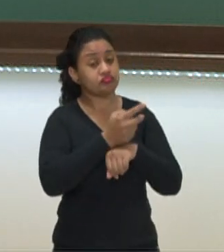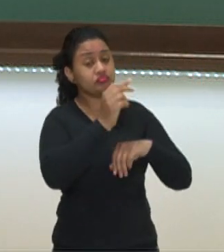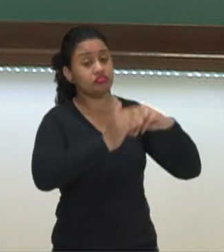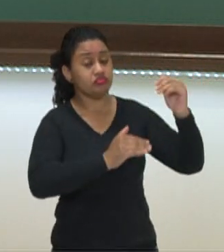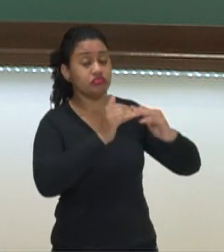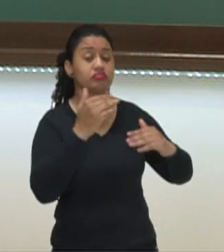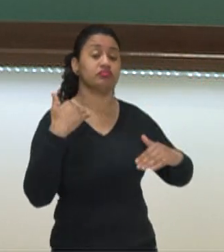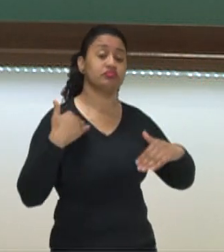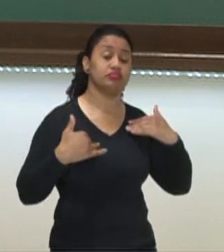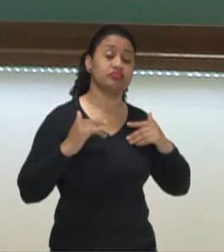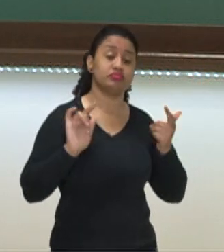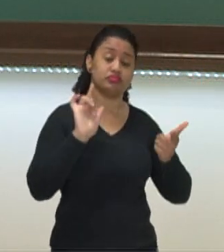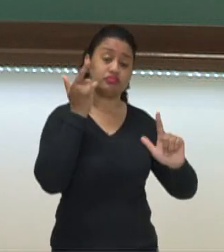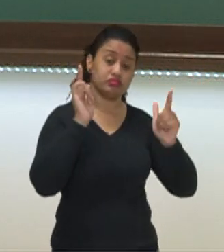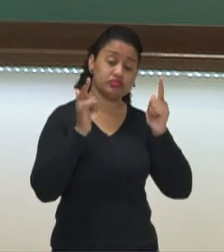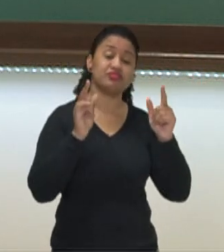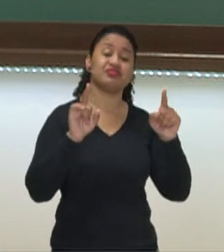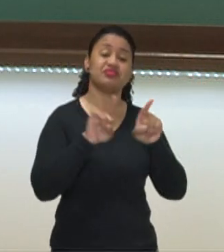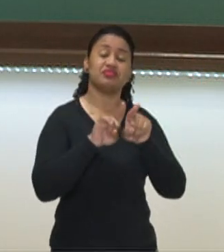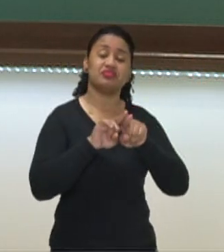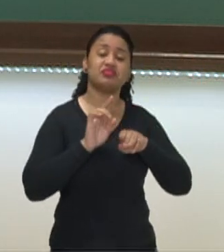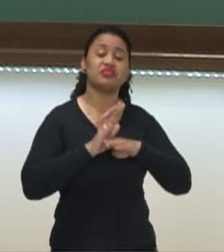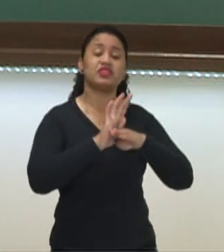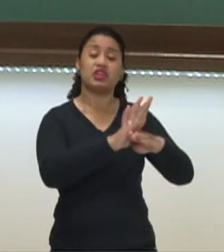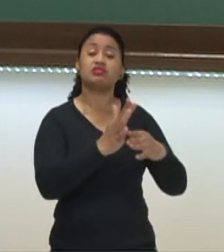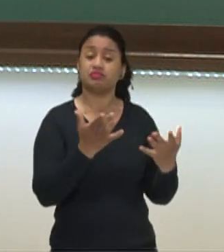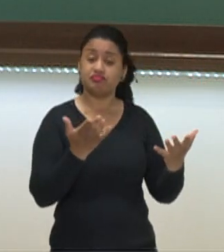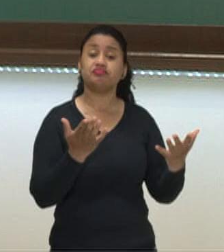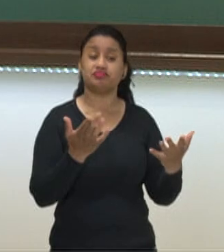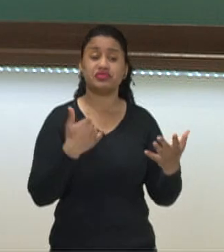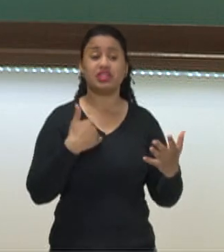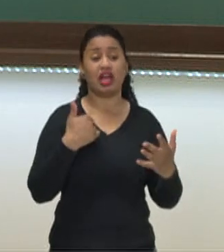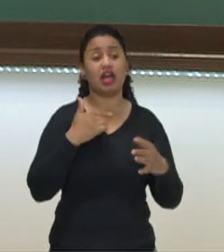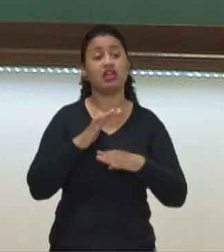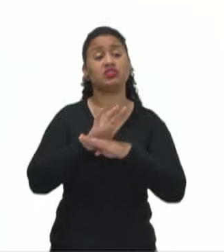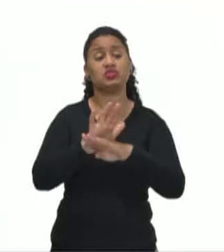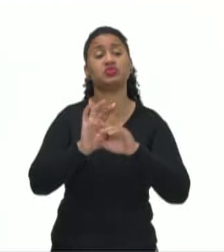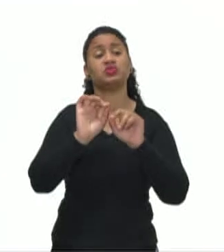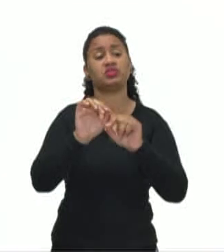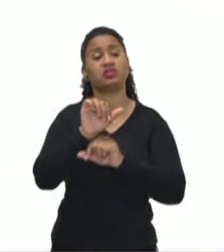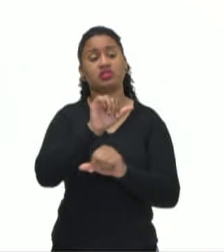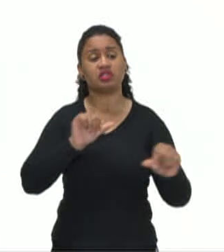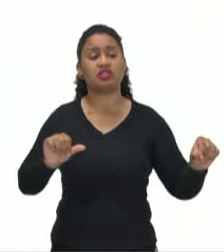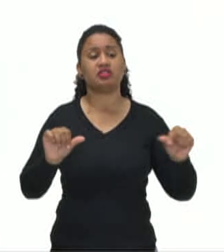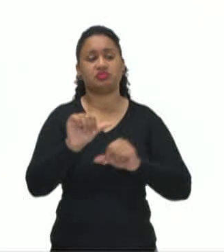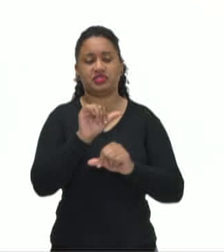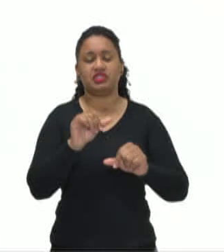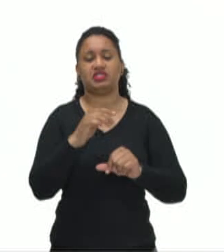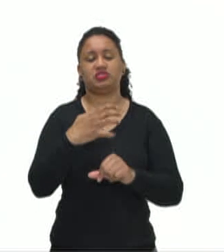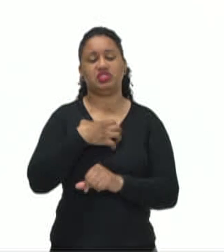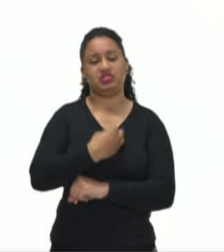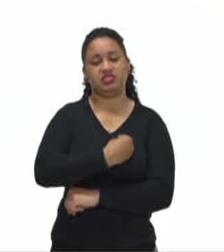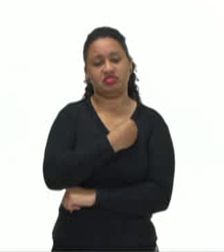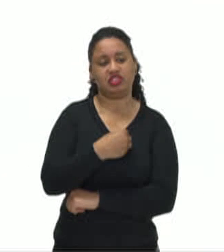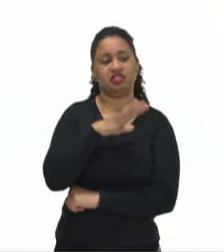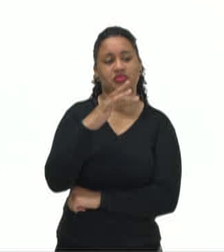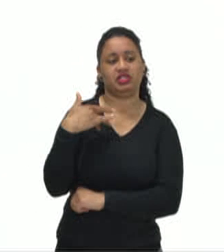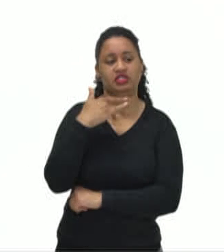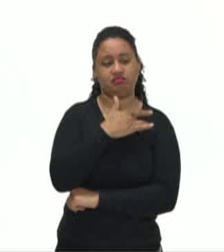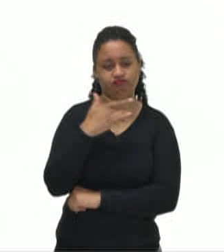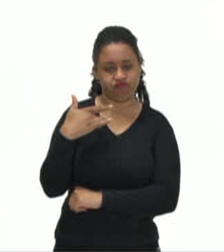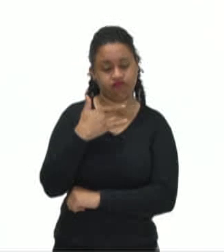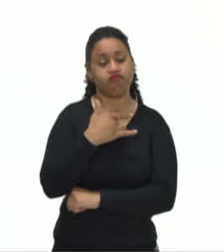práticas corporais de aventura pode favorecer nisso, pode favorecer a mudança, um estilo de vida mais